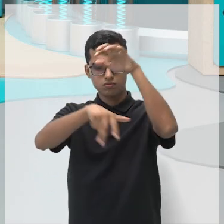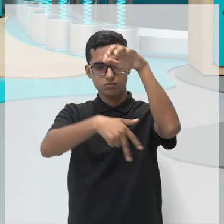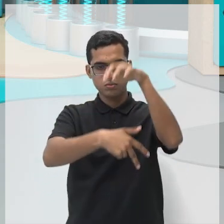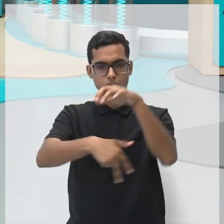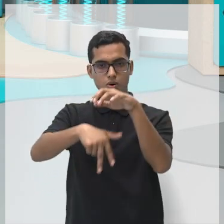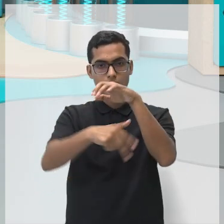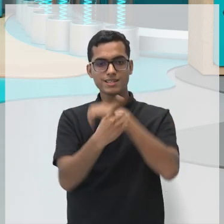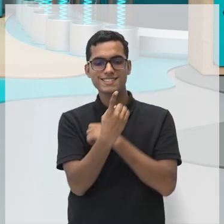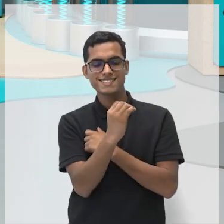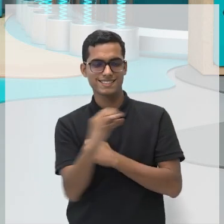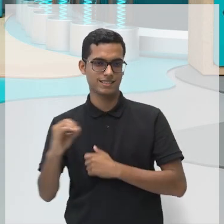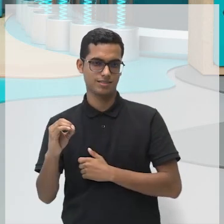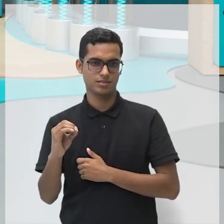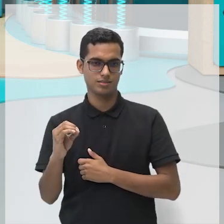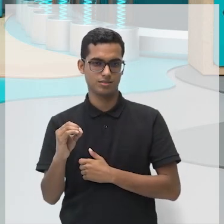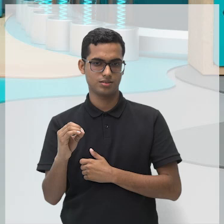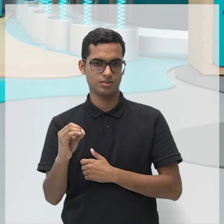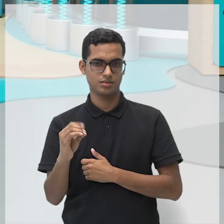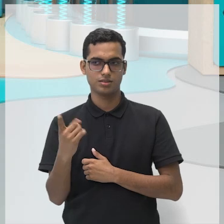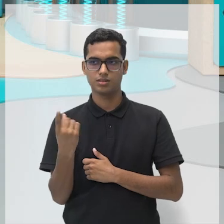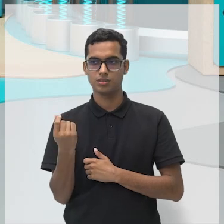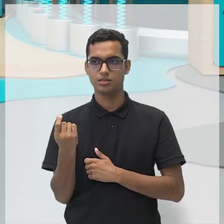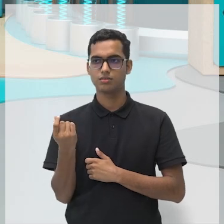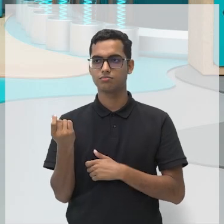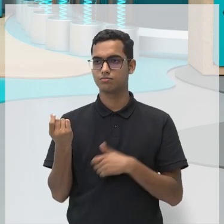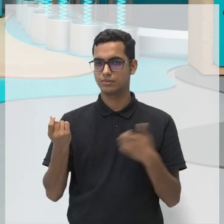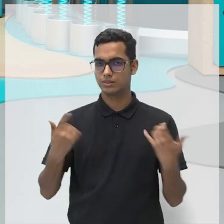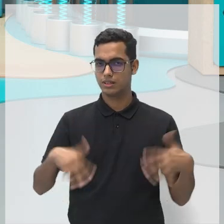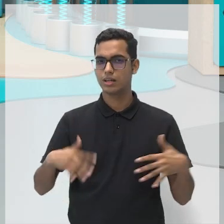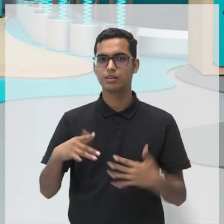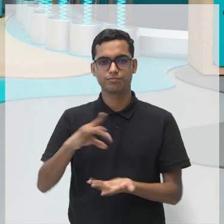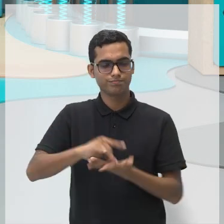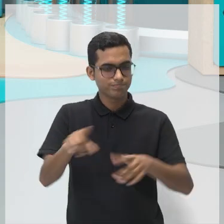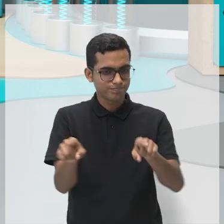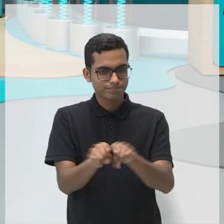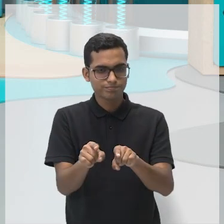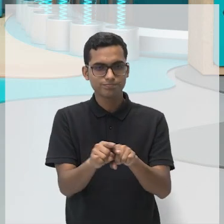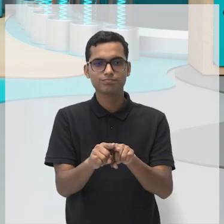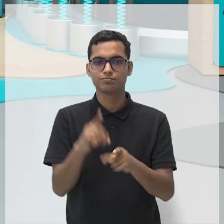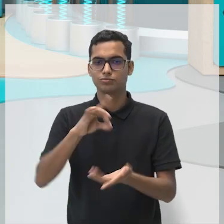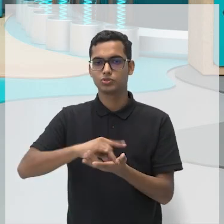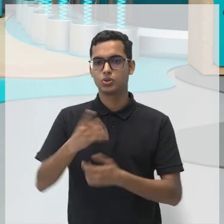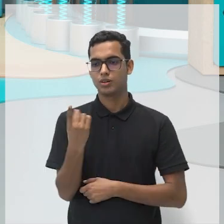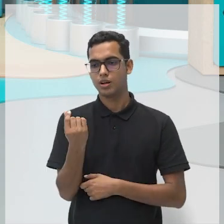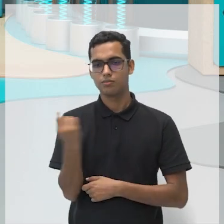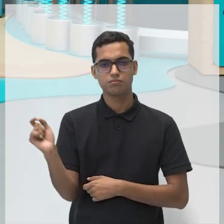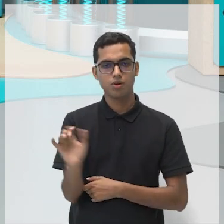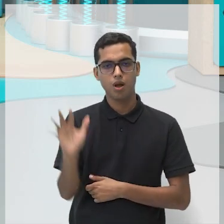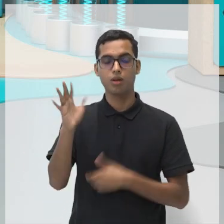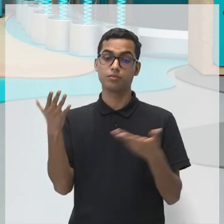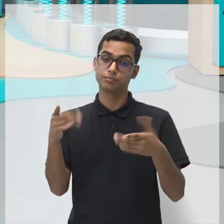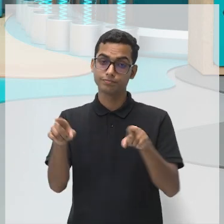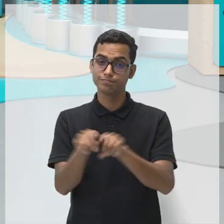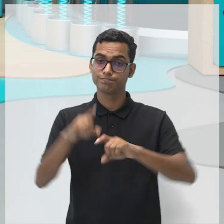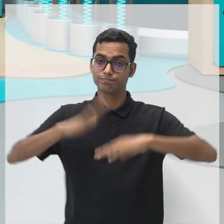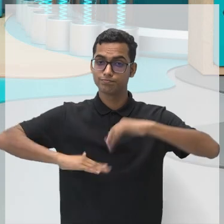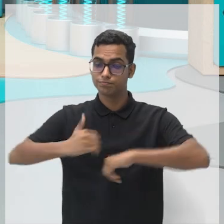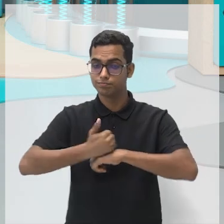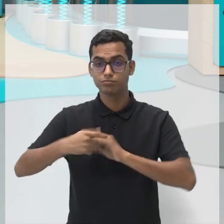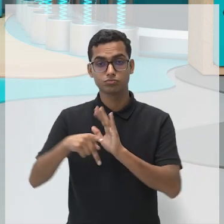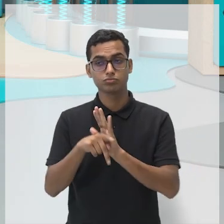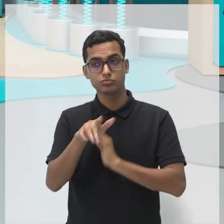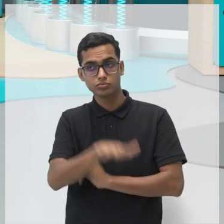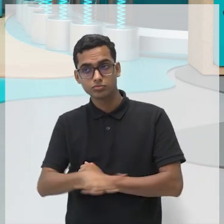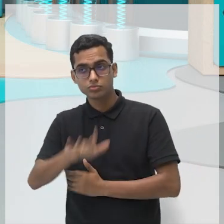imagina 100 saltos. Então, para você ganhar ali o profissionalismo, né, dentro da